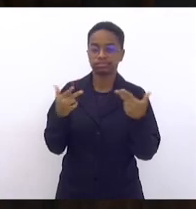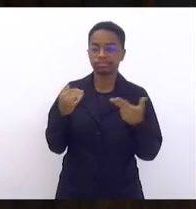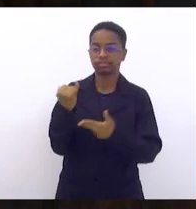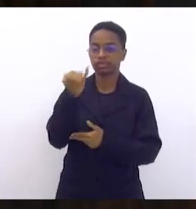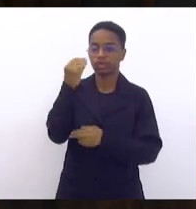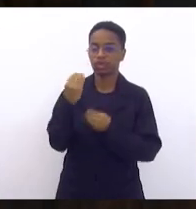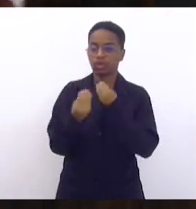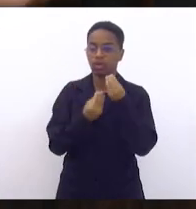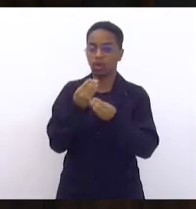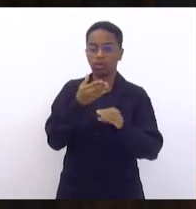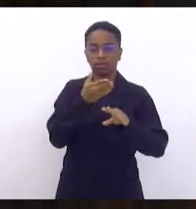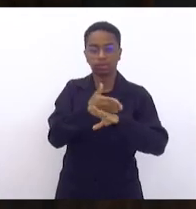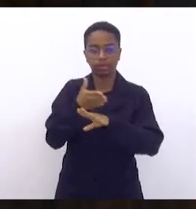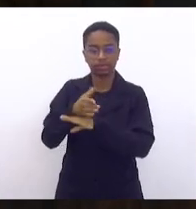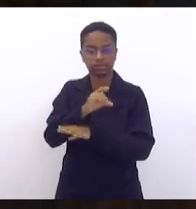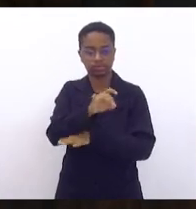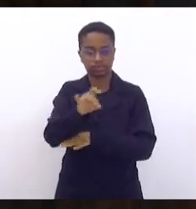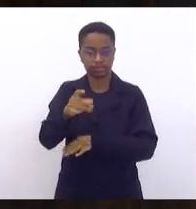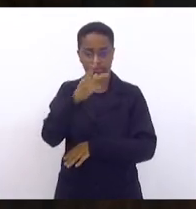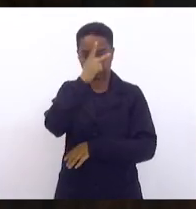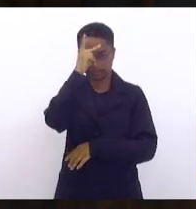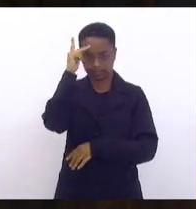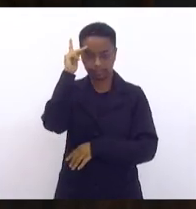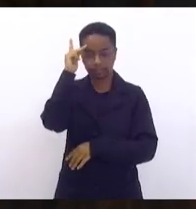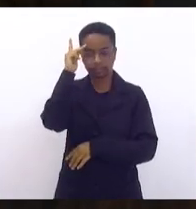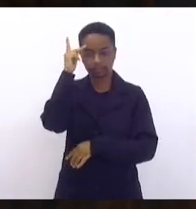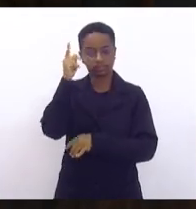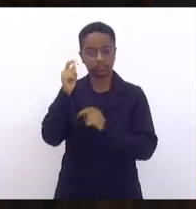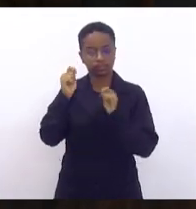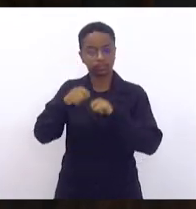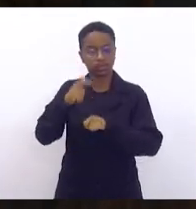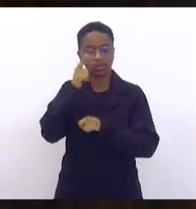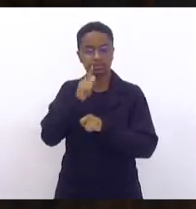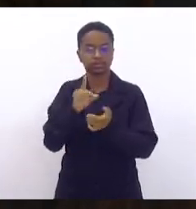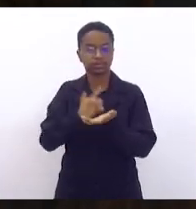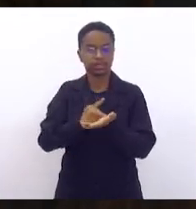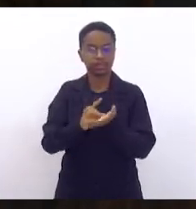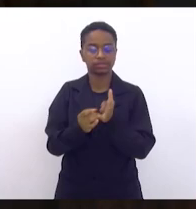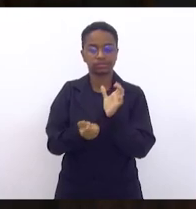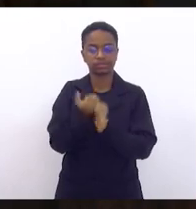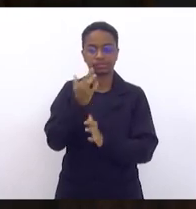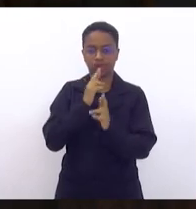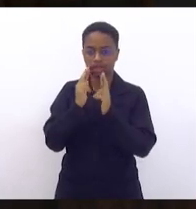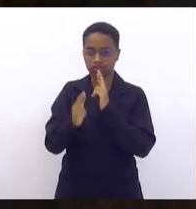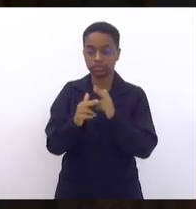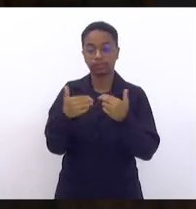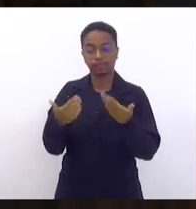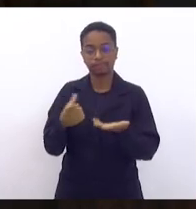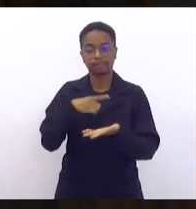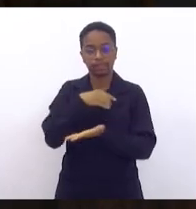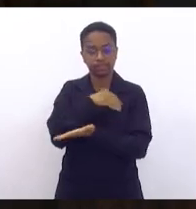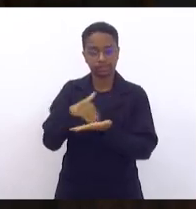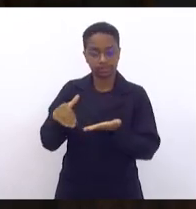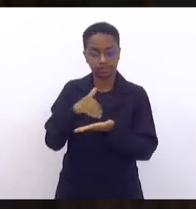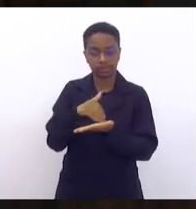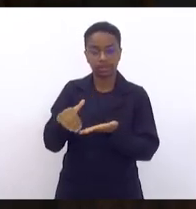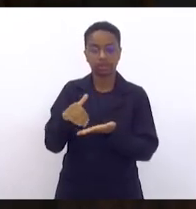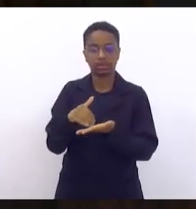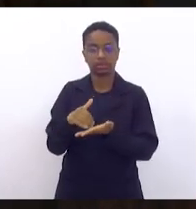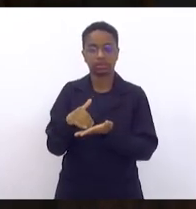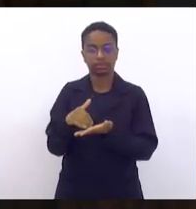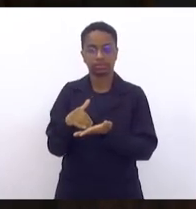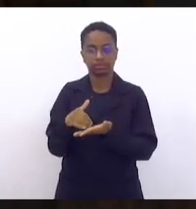a participação de todos produz grandes resultados aí tem a secretaria no nosso